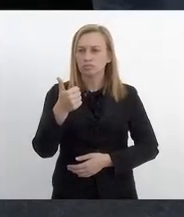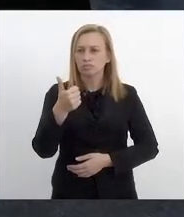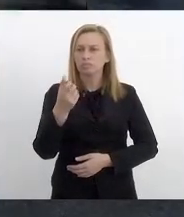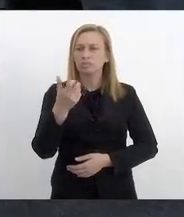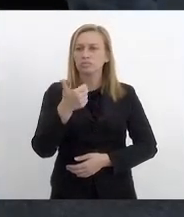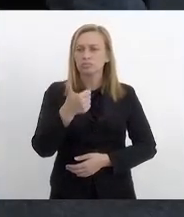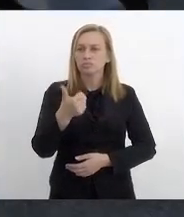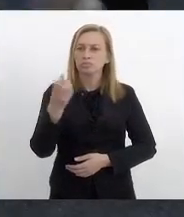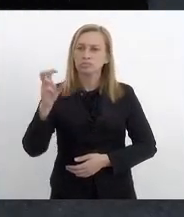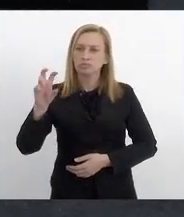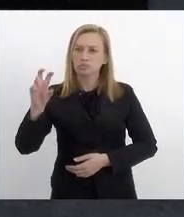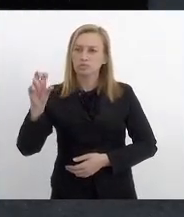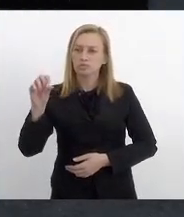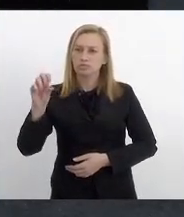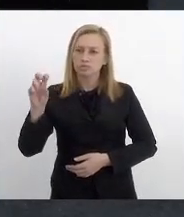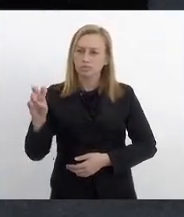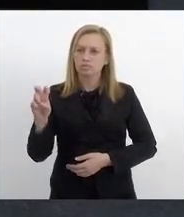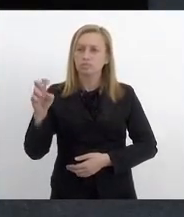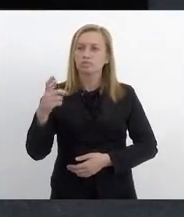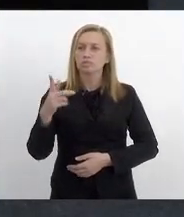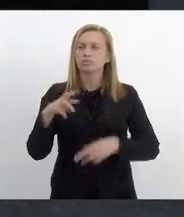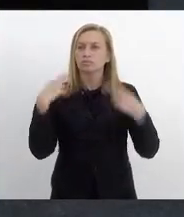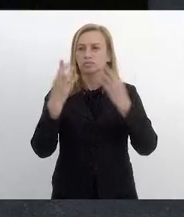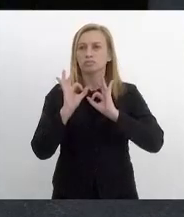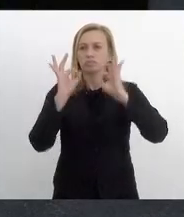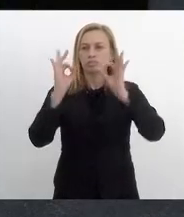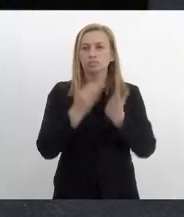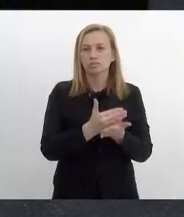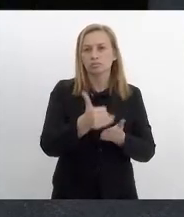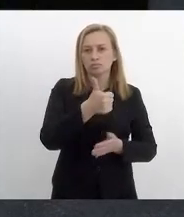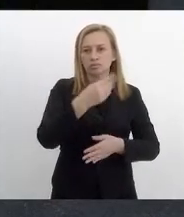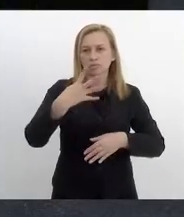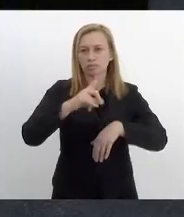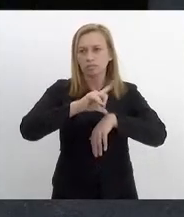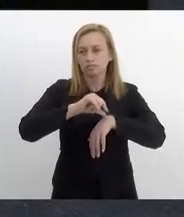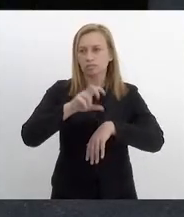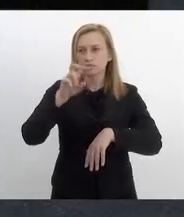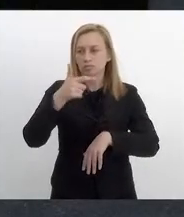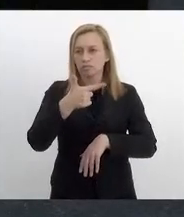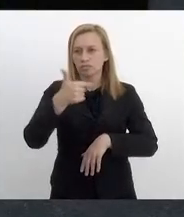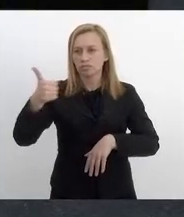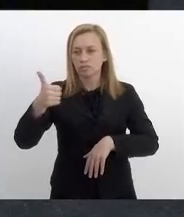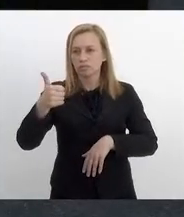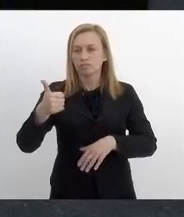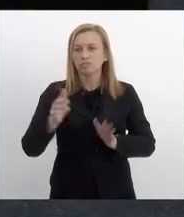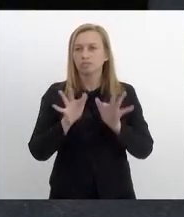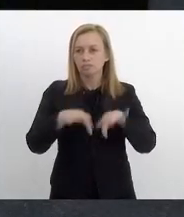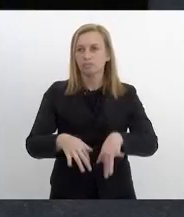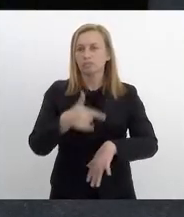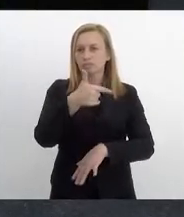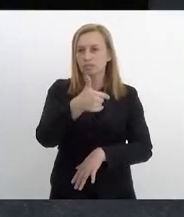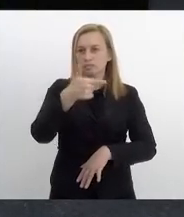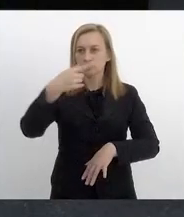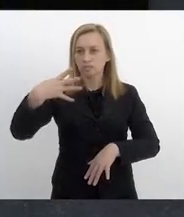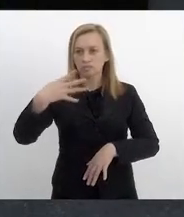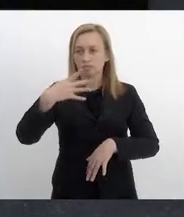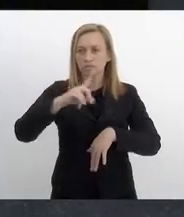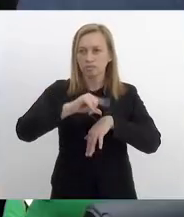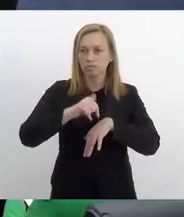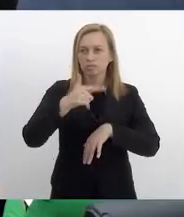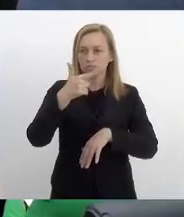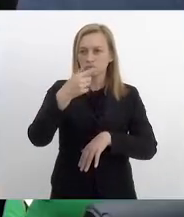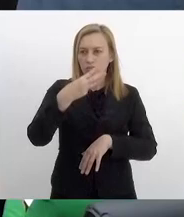175ª sessão extraordinária, que, iniciada às 14 horas e 20 minutos, encerrou-se às 14 horas e 39